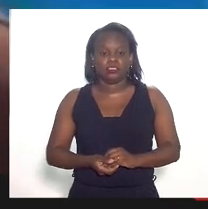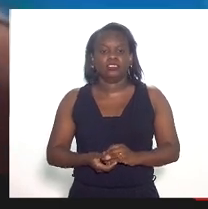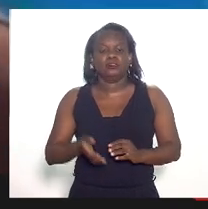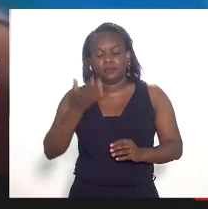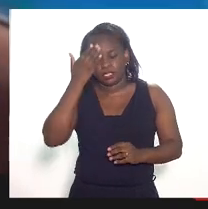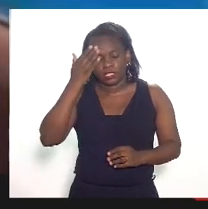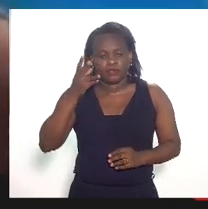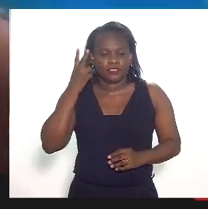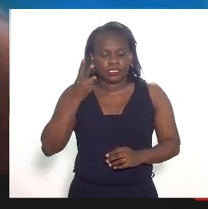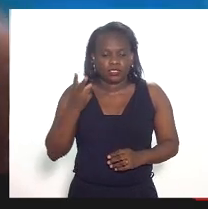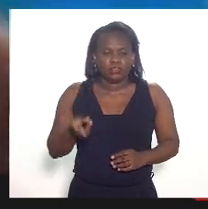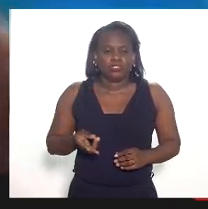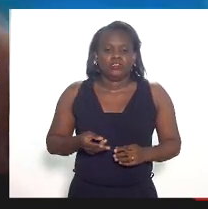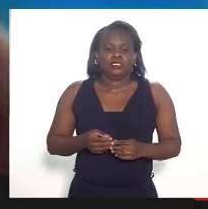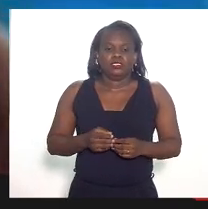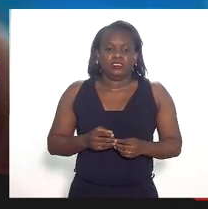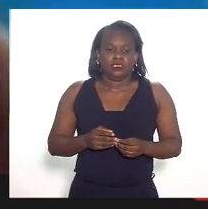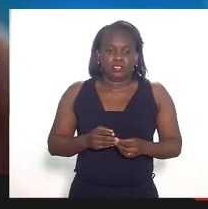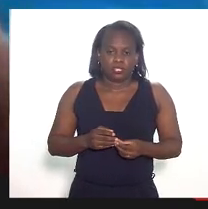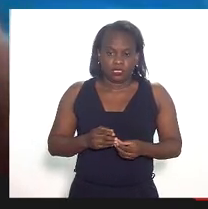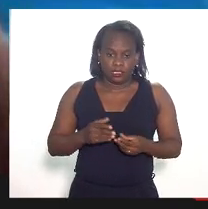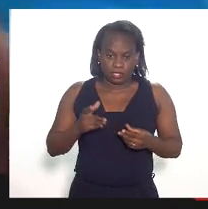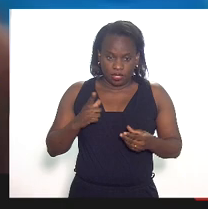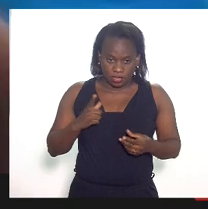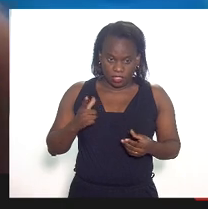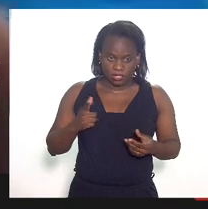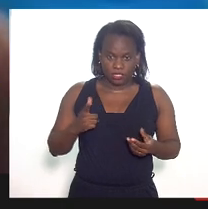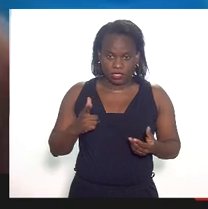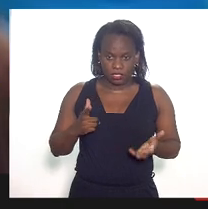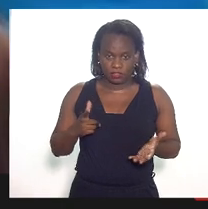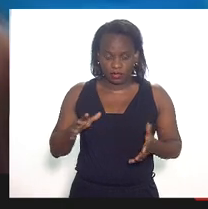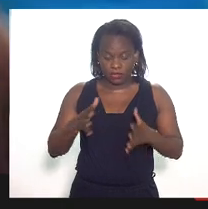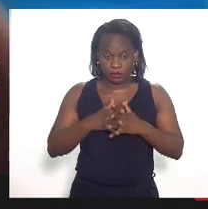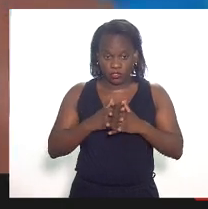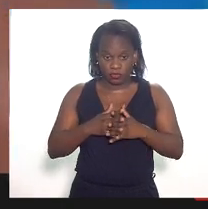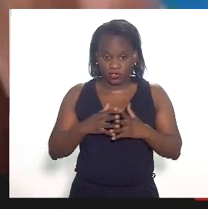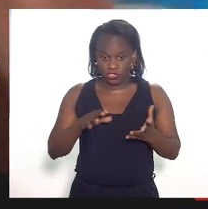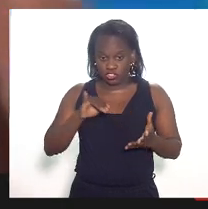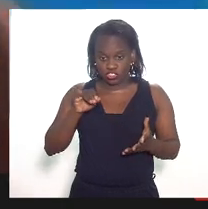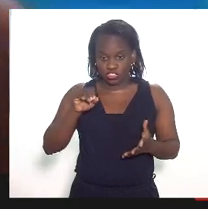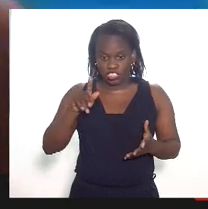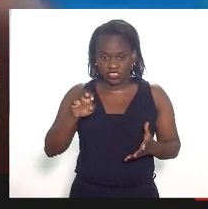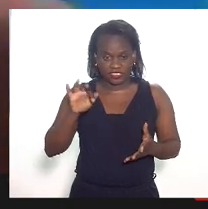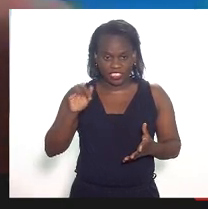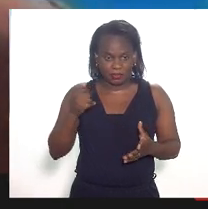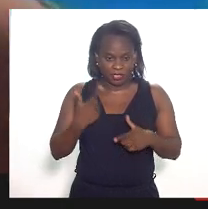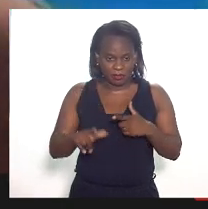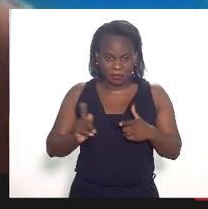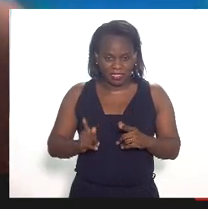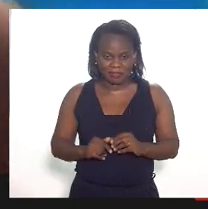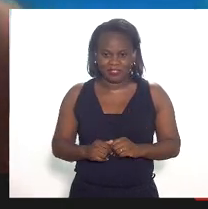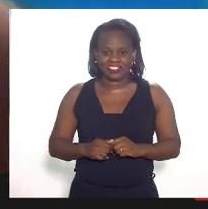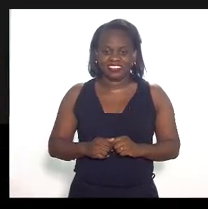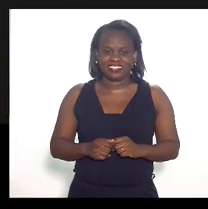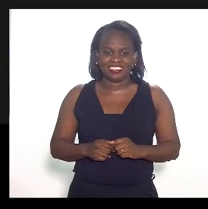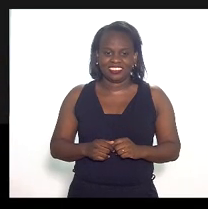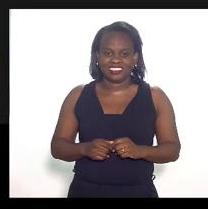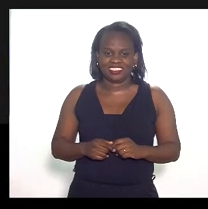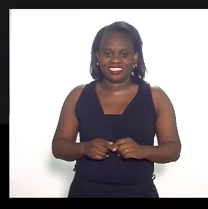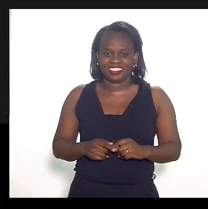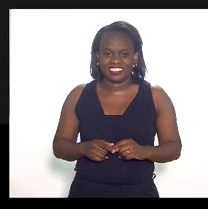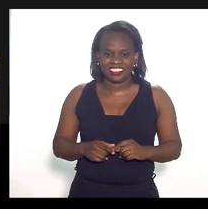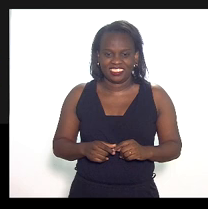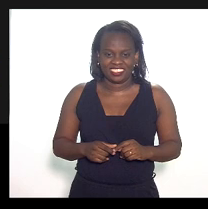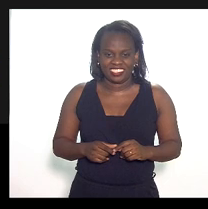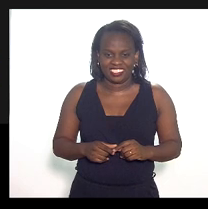Obrigado, vereador. Não tenho a honra, até o senhor me confundiu com Jorge Felipe, mas não há problema. Eu não acredito não que há